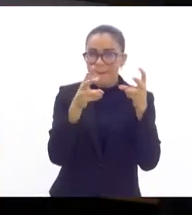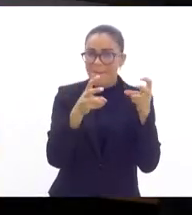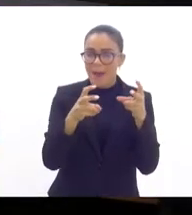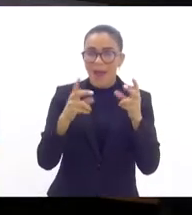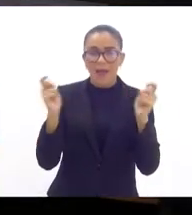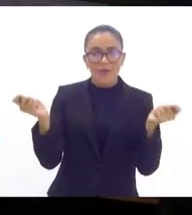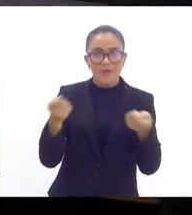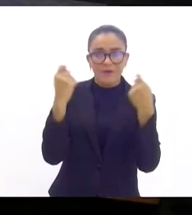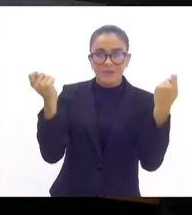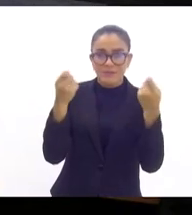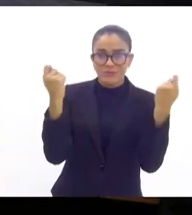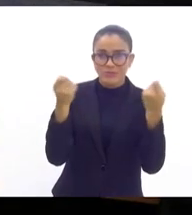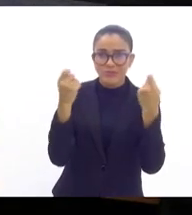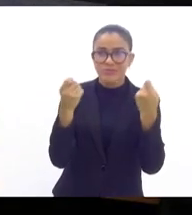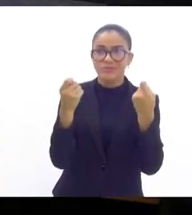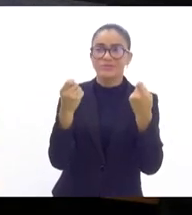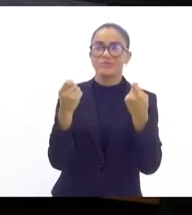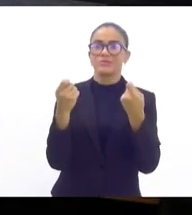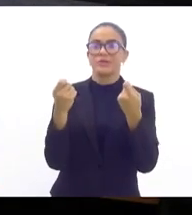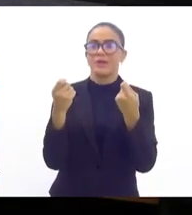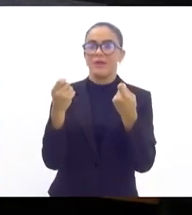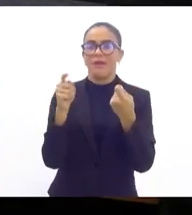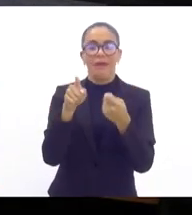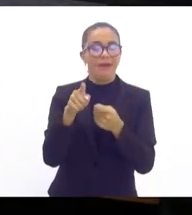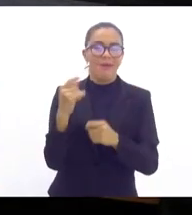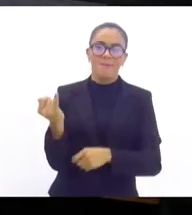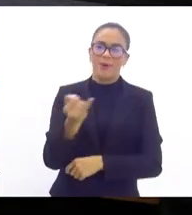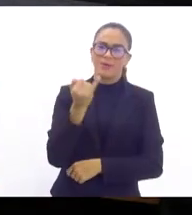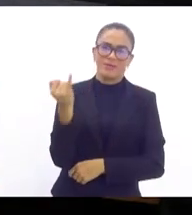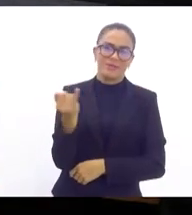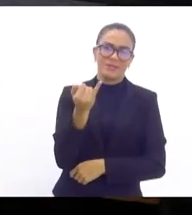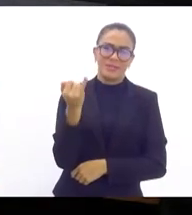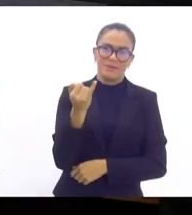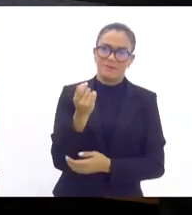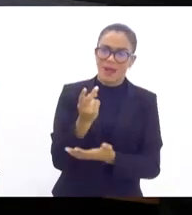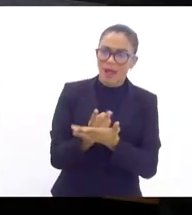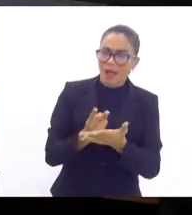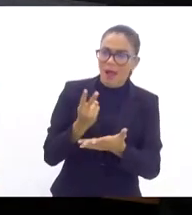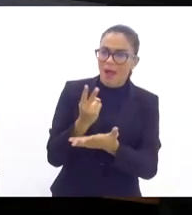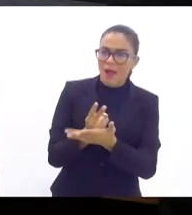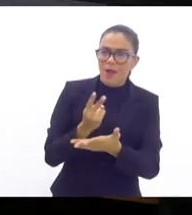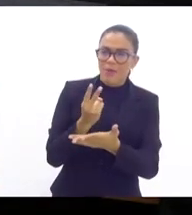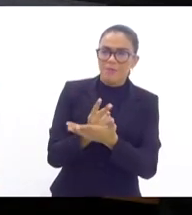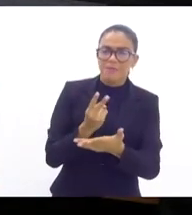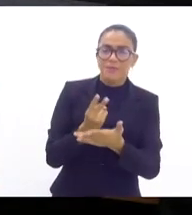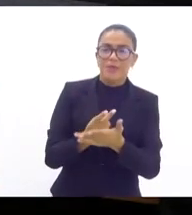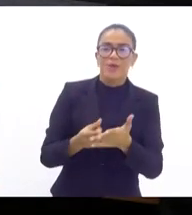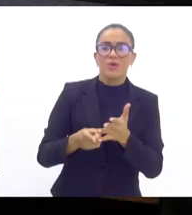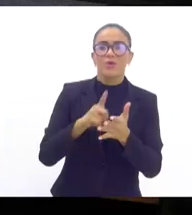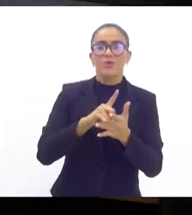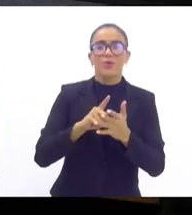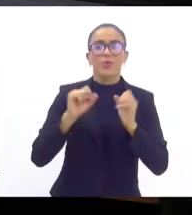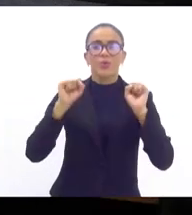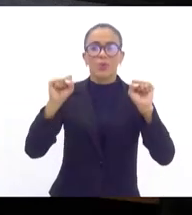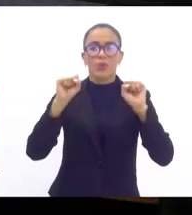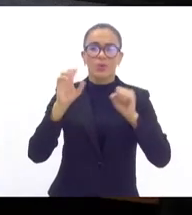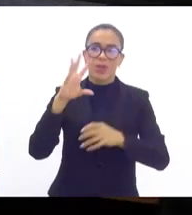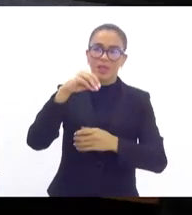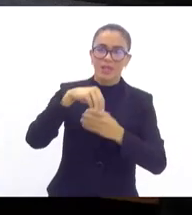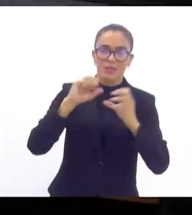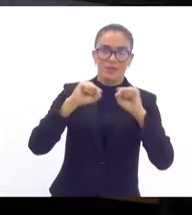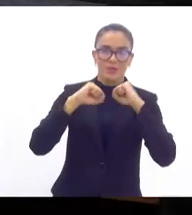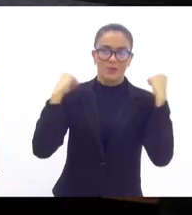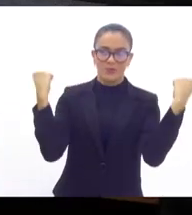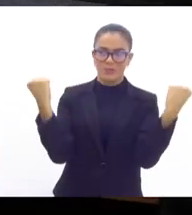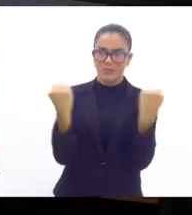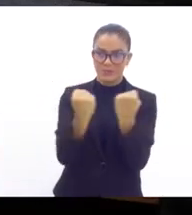a preliminar é de extrema importância para manter antecipadamente o torcedor dentro do estádio